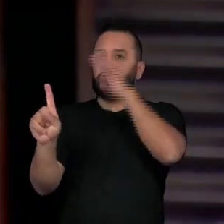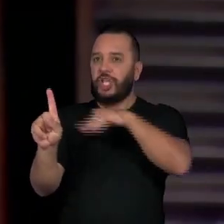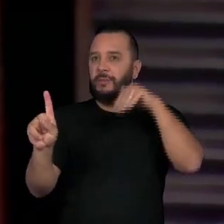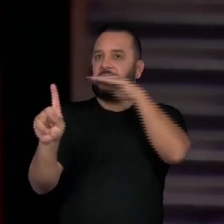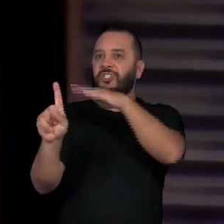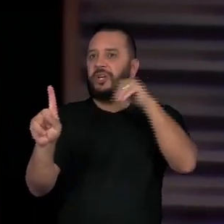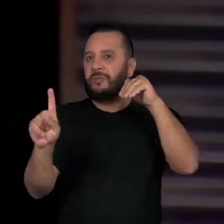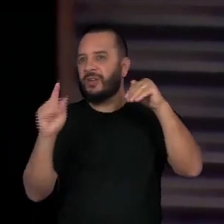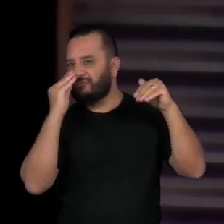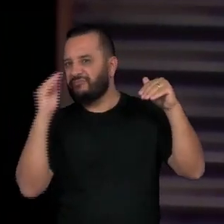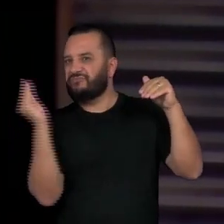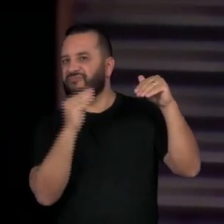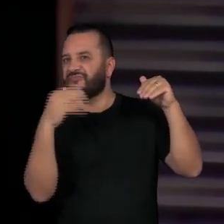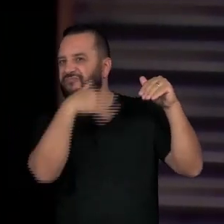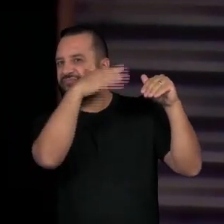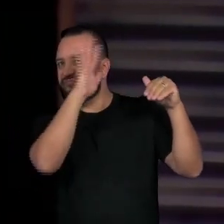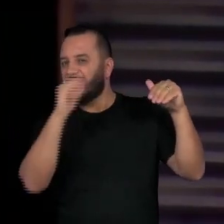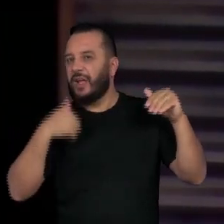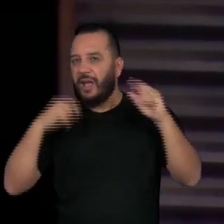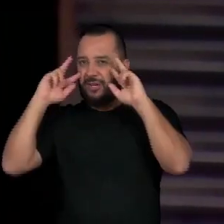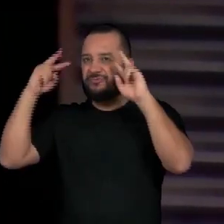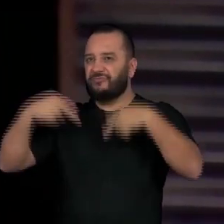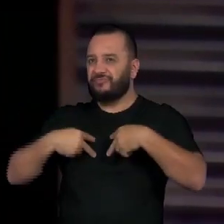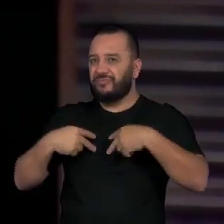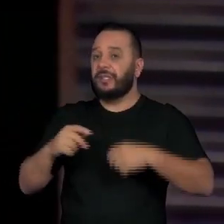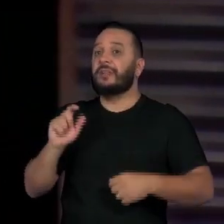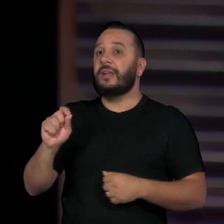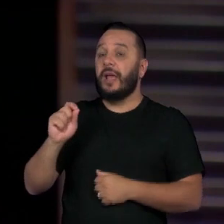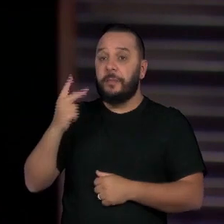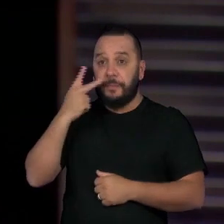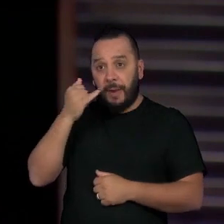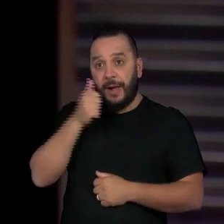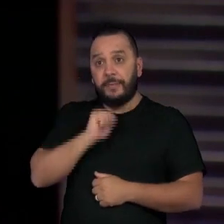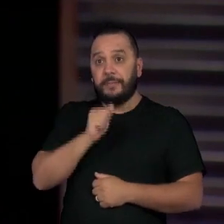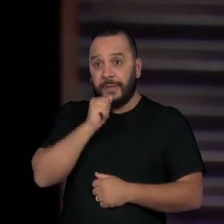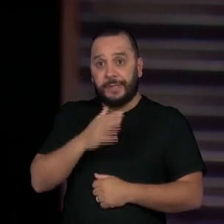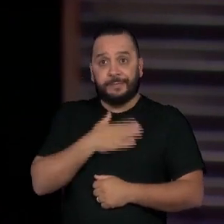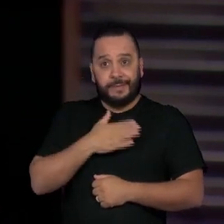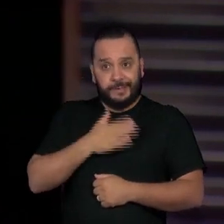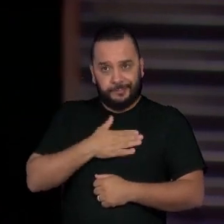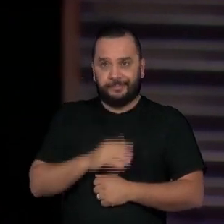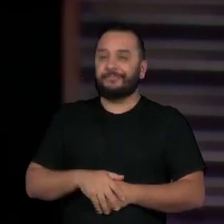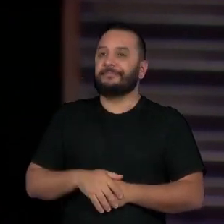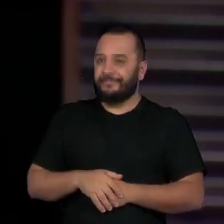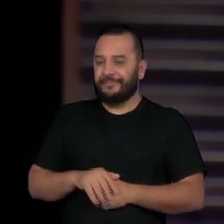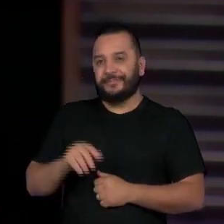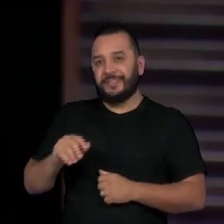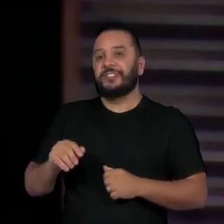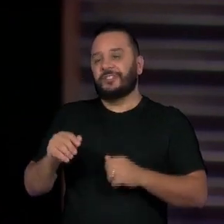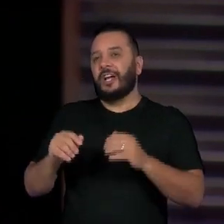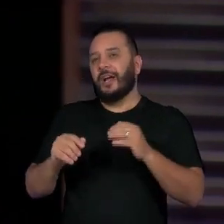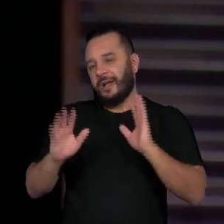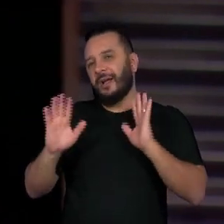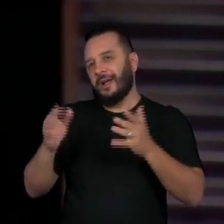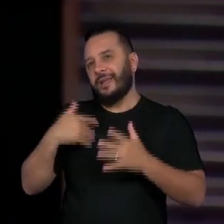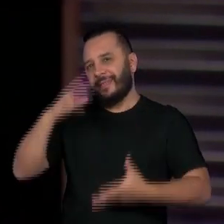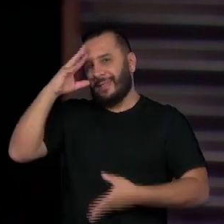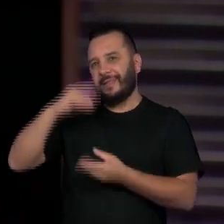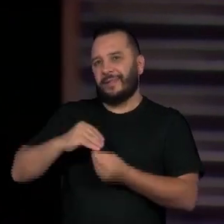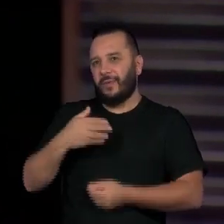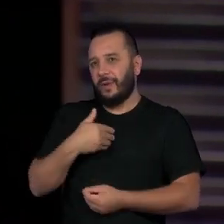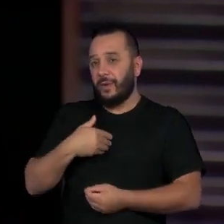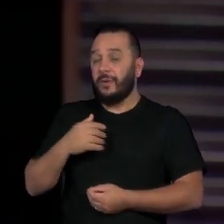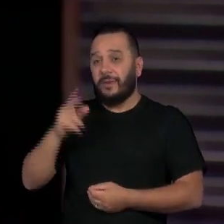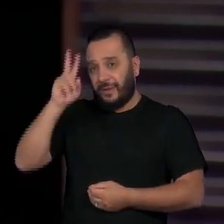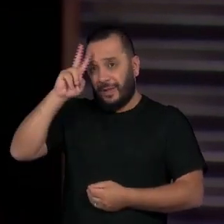eles me entenderam muito rápido foram meus pais né meus pais entenderam muito rápido a minha mãe Principalmente eu lembro